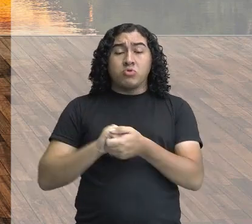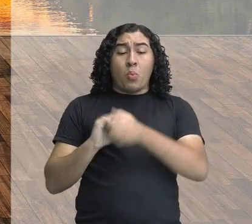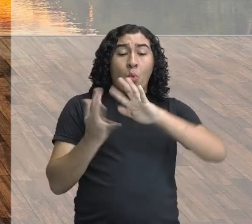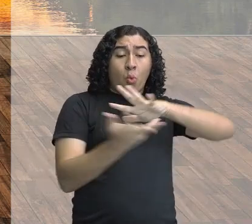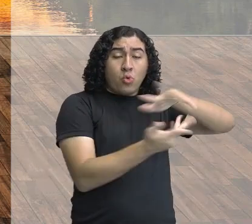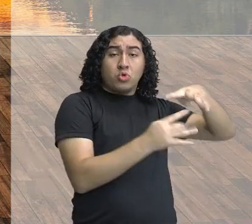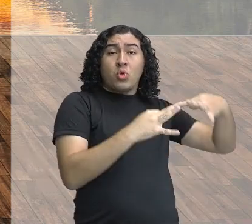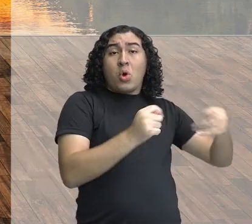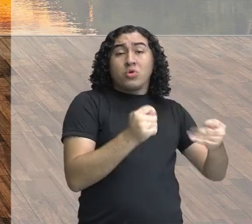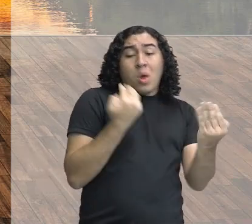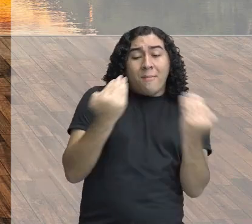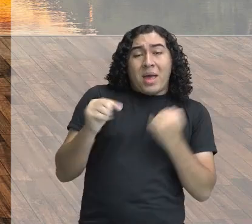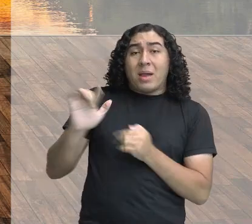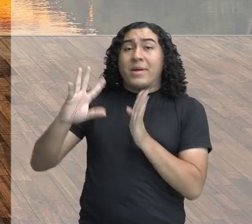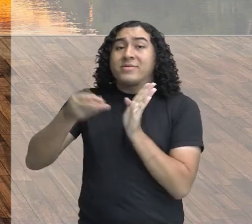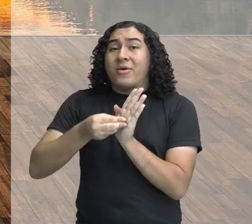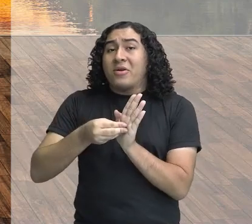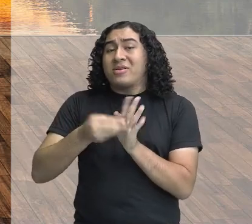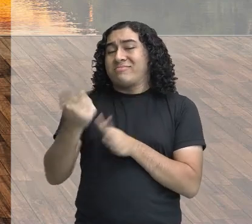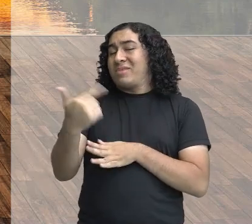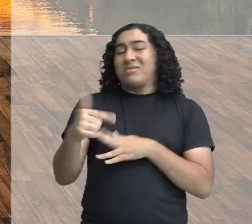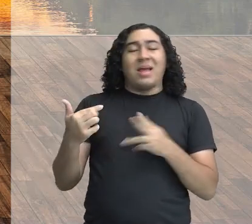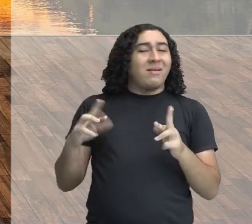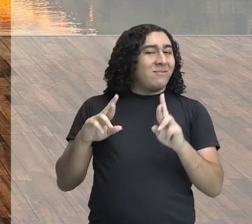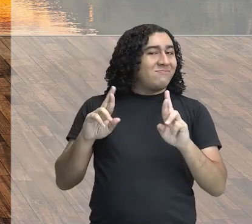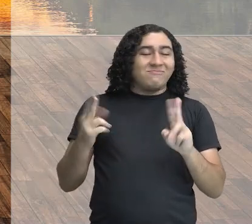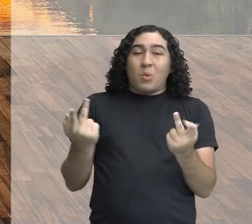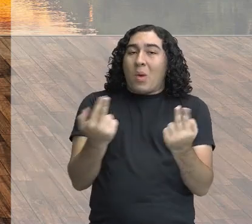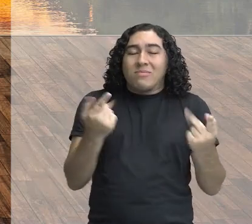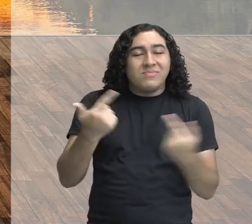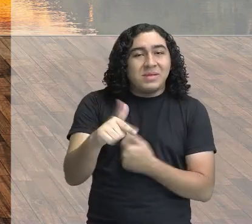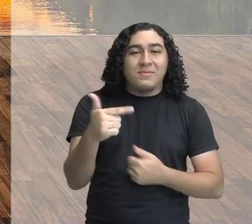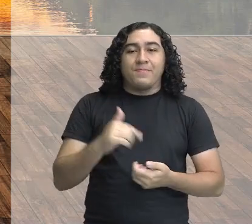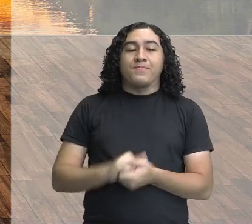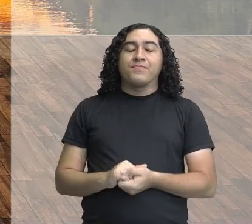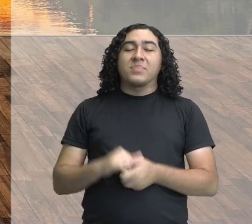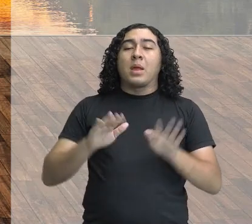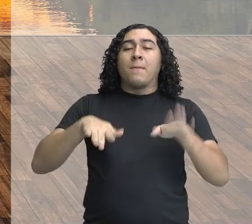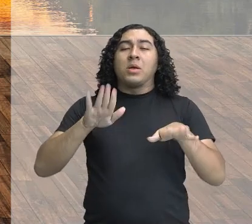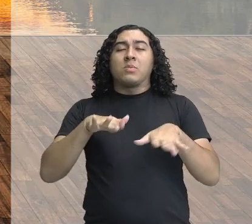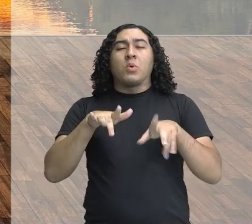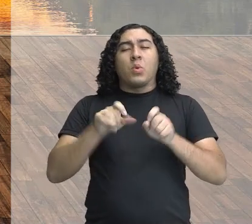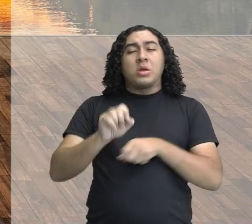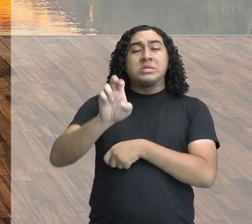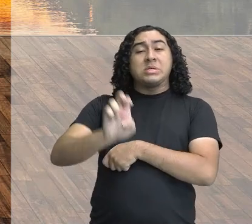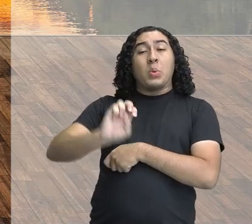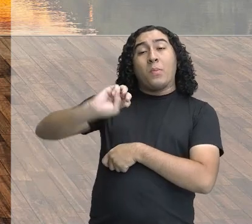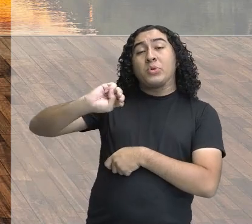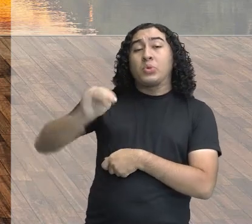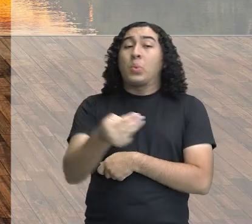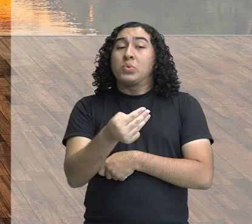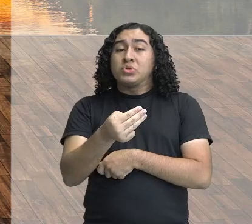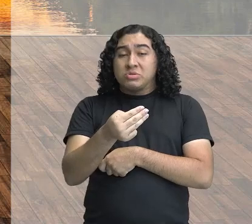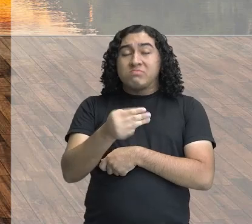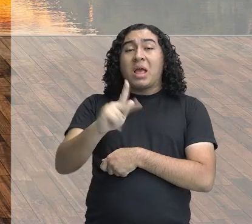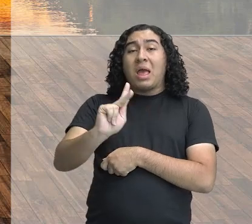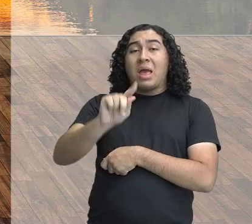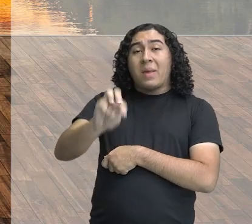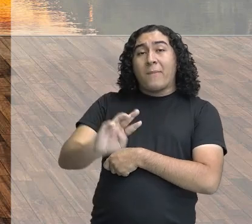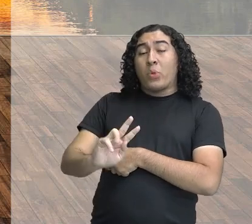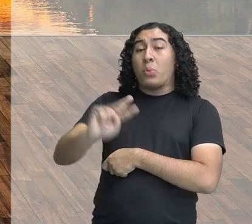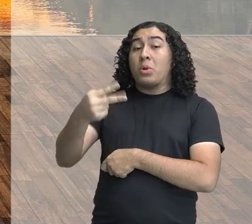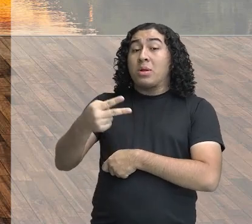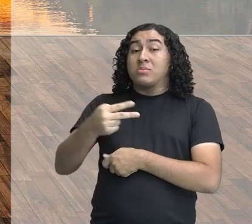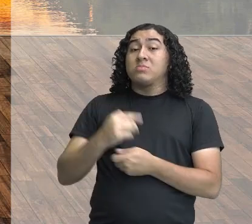outra igual como a nossa Amazônia, que ela abrange aproximadamente, professora, 5 milhões de